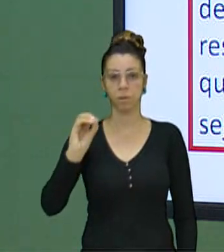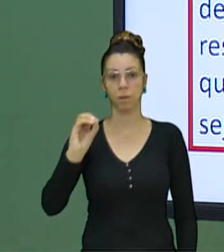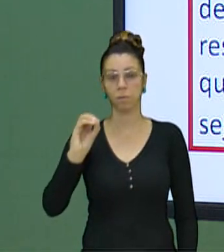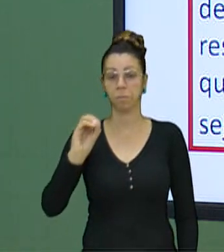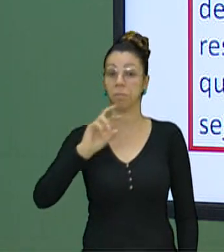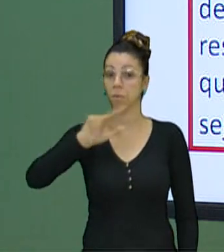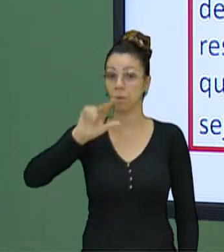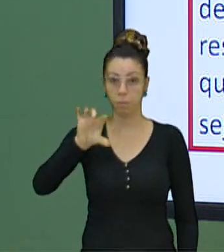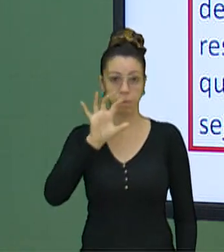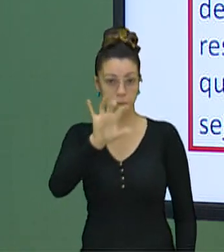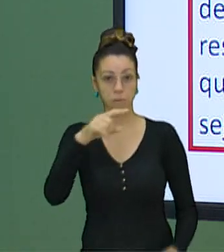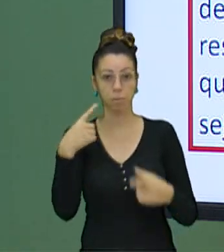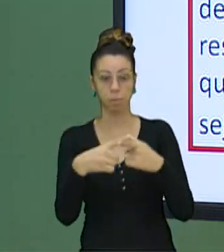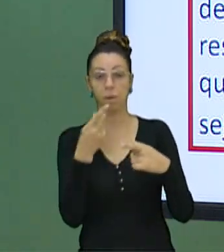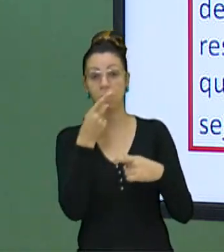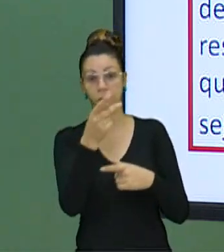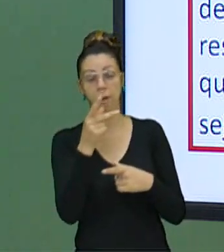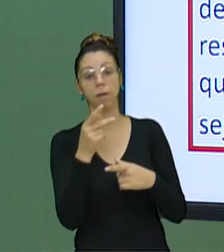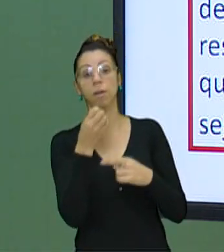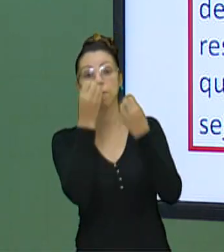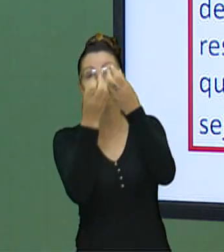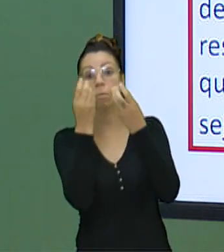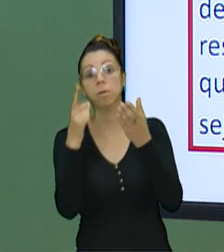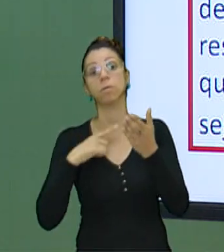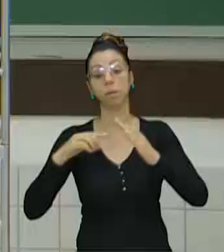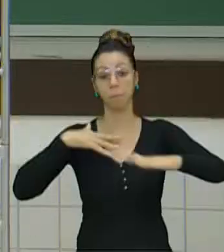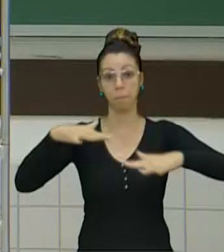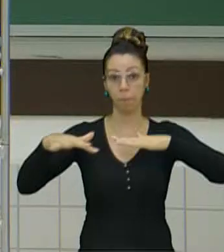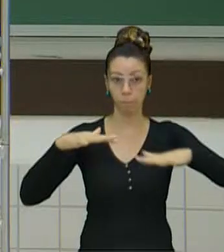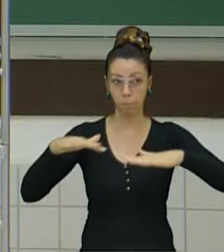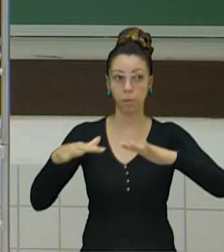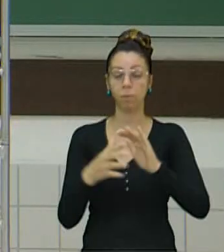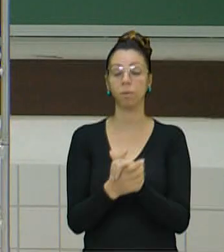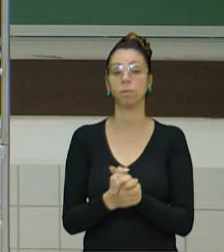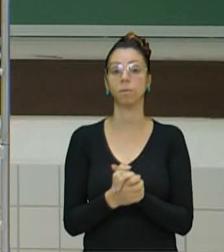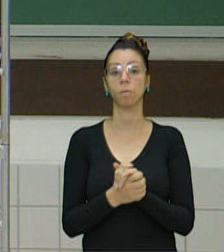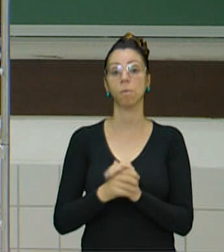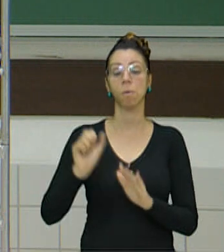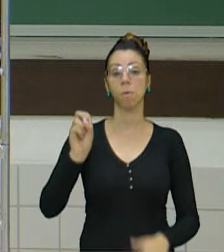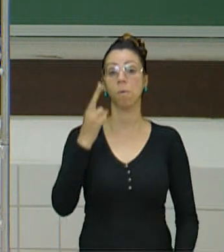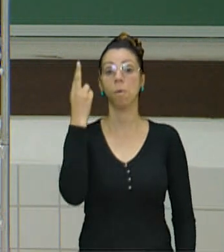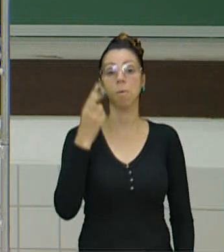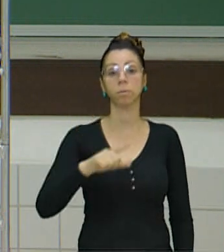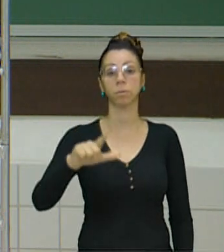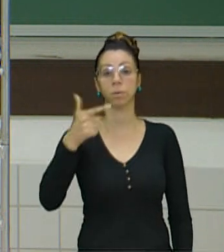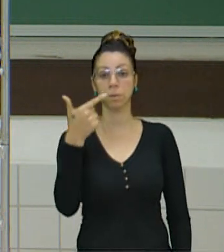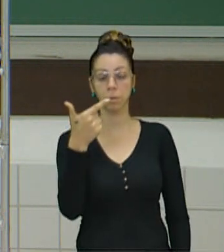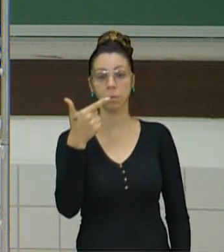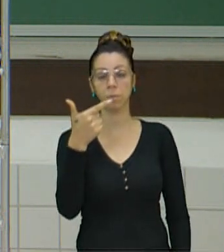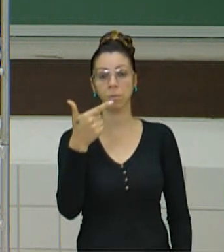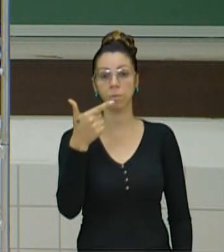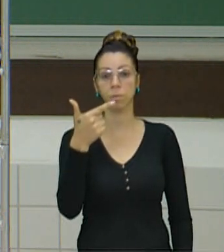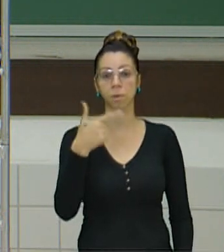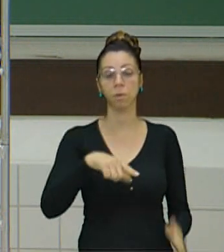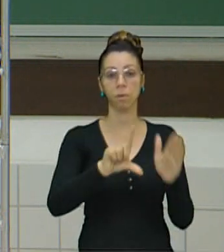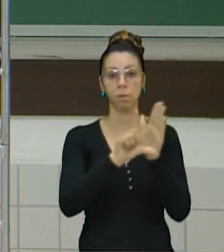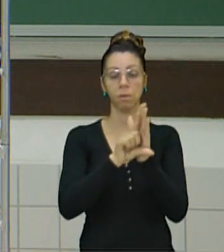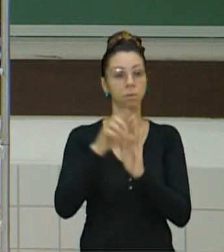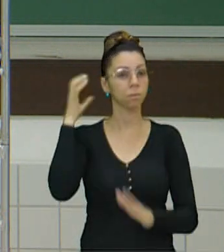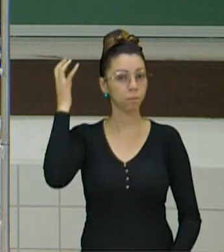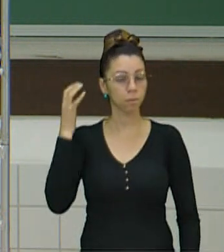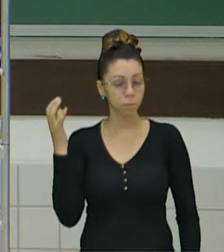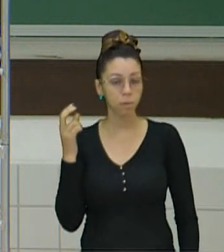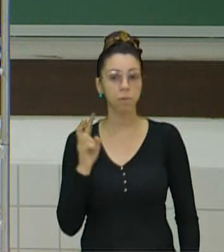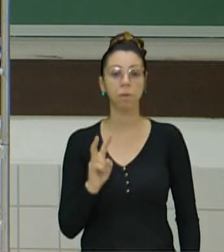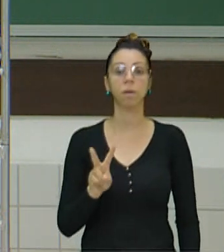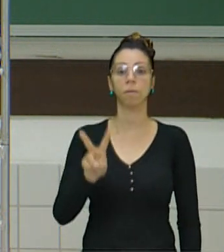movimento, ou, se de acordo com a primeira lei de Newton, ele estaria com uma velocidade constante, que é o